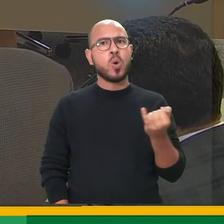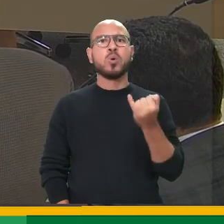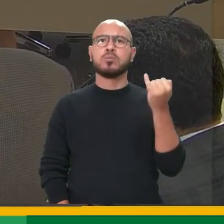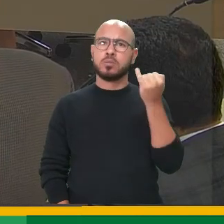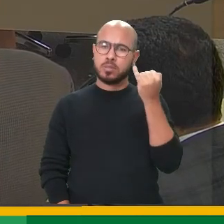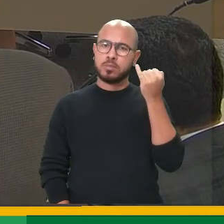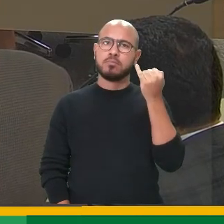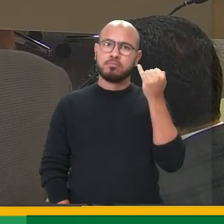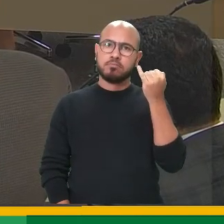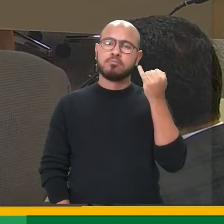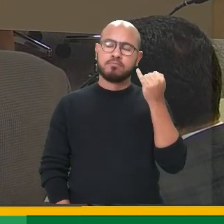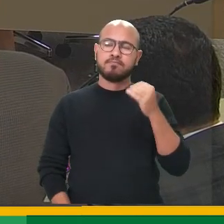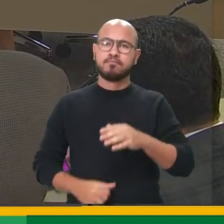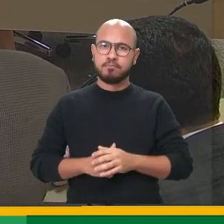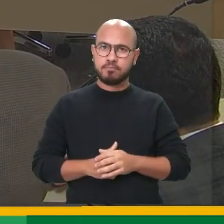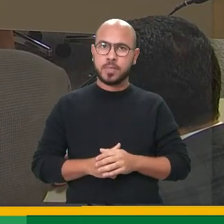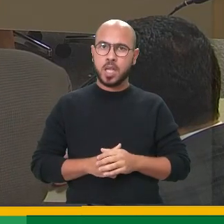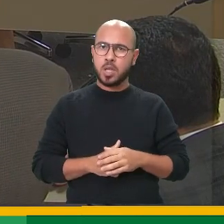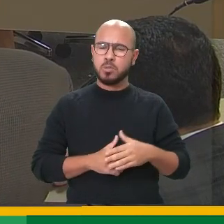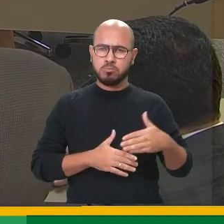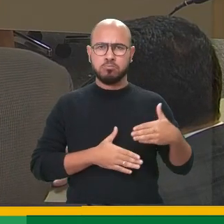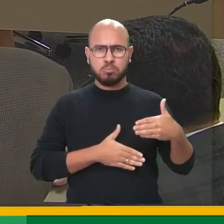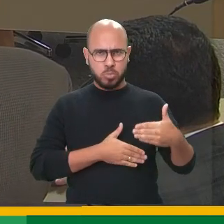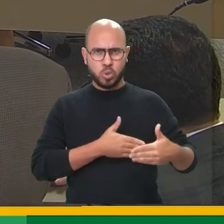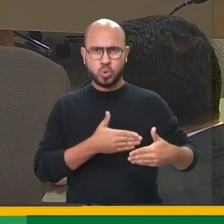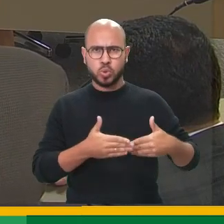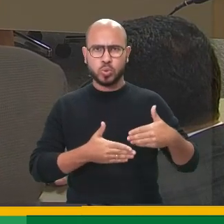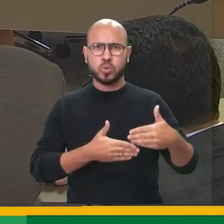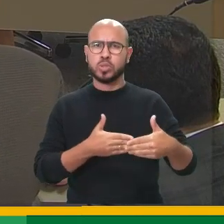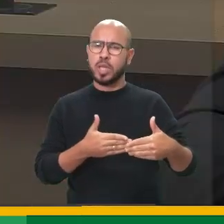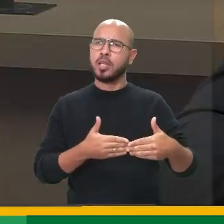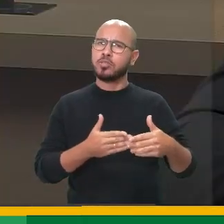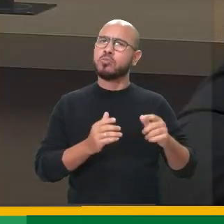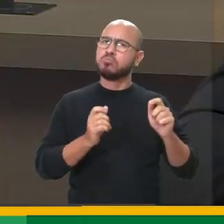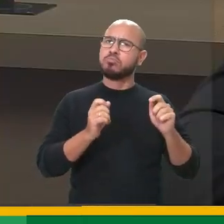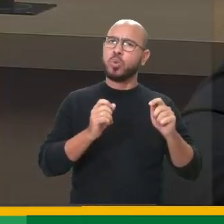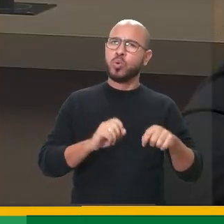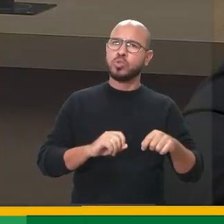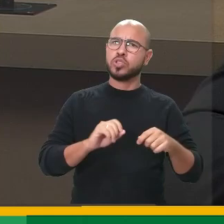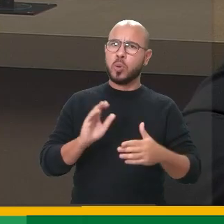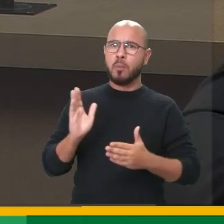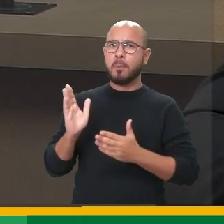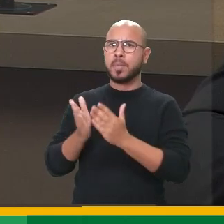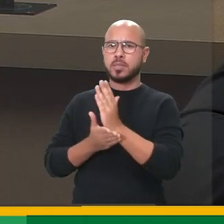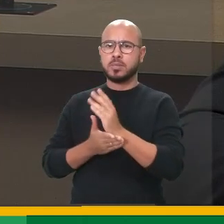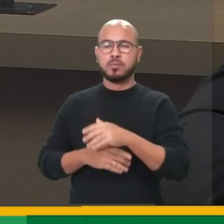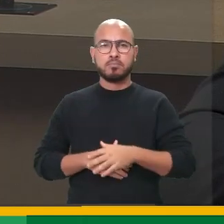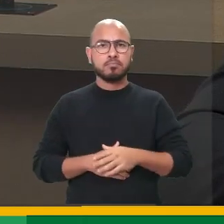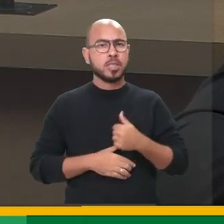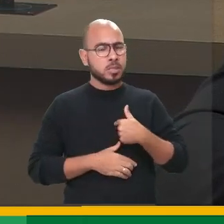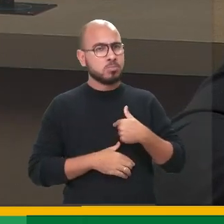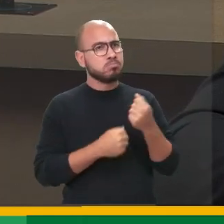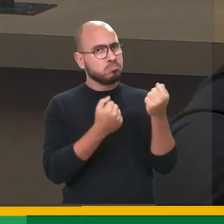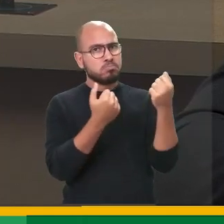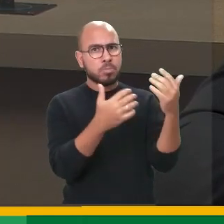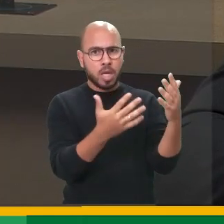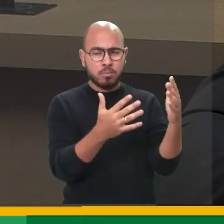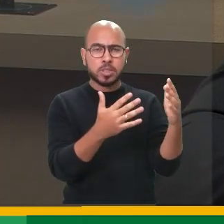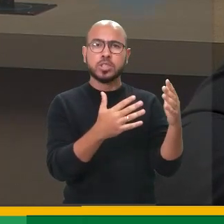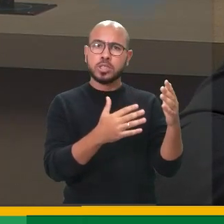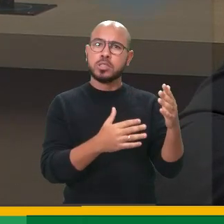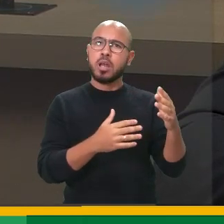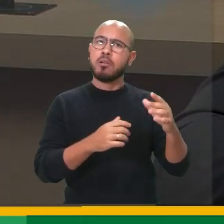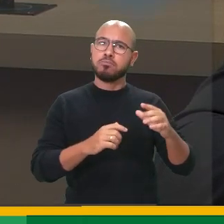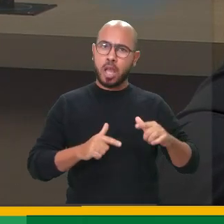processo inclusive que já estava maduro para chegar eu quero saudar aqui a a atitude do governo